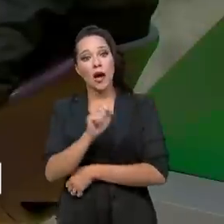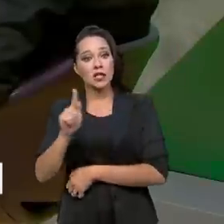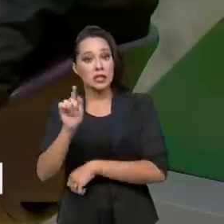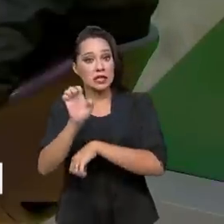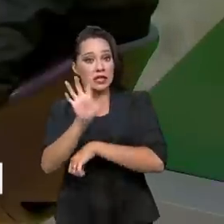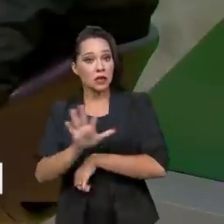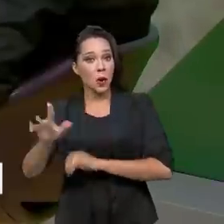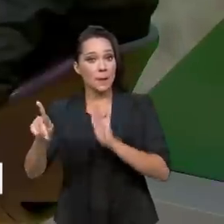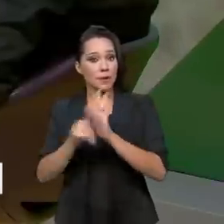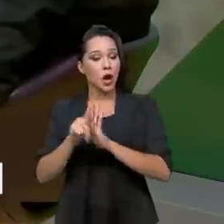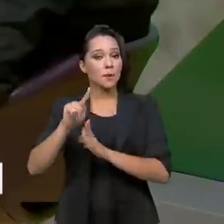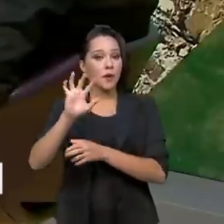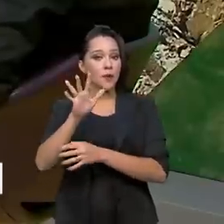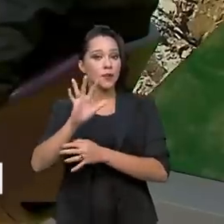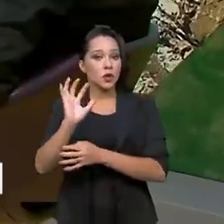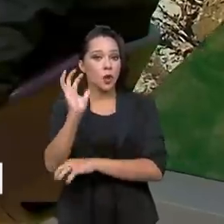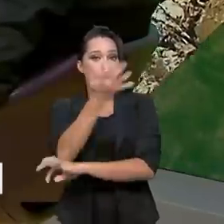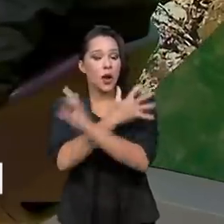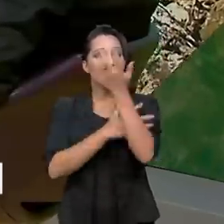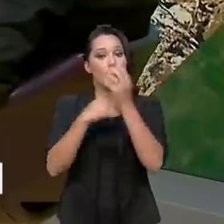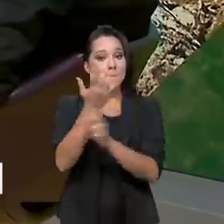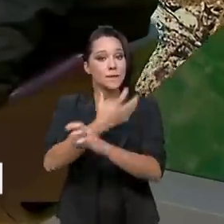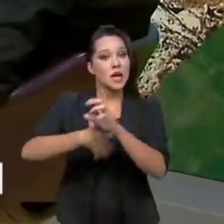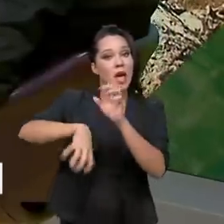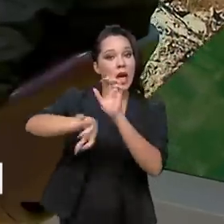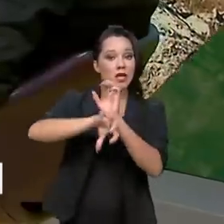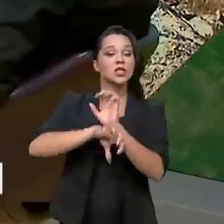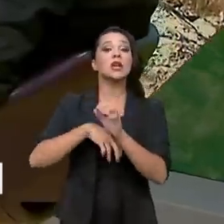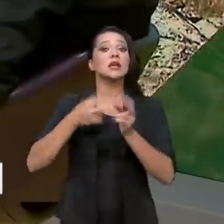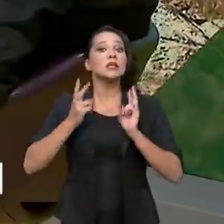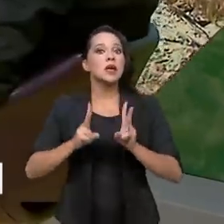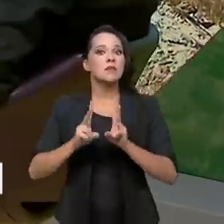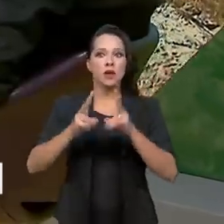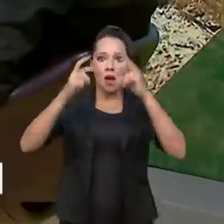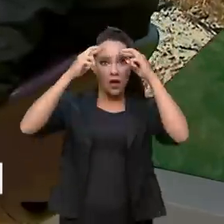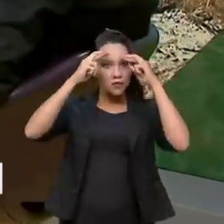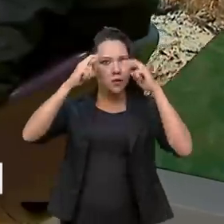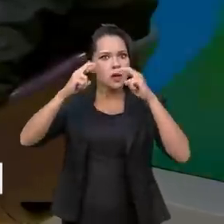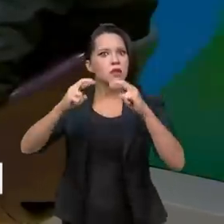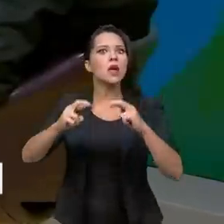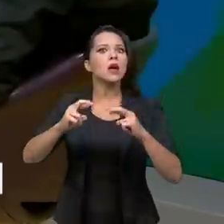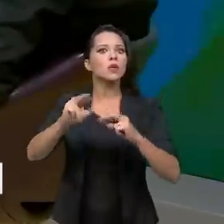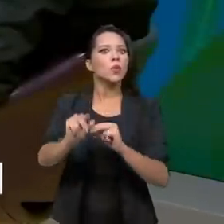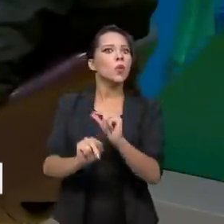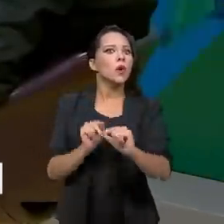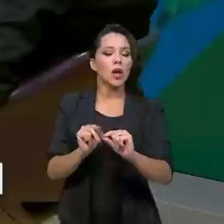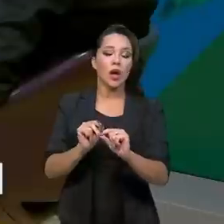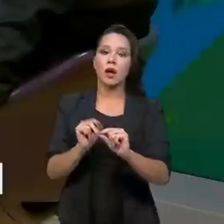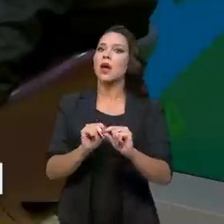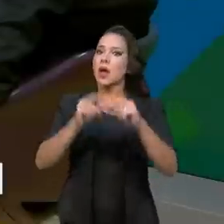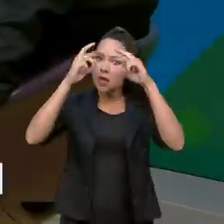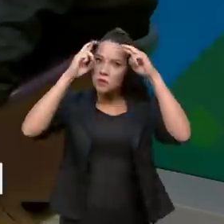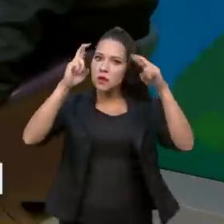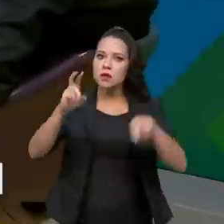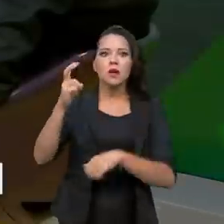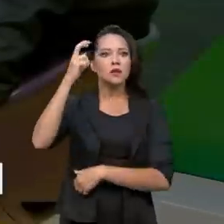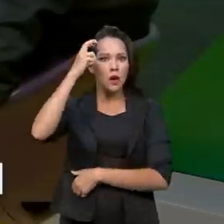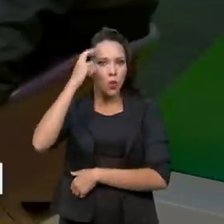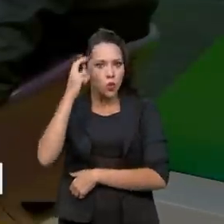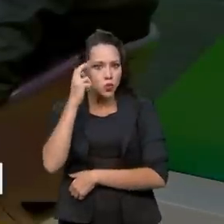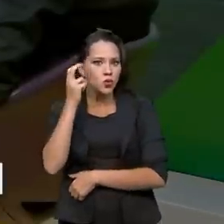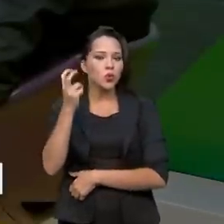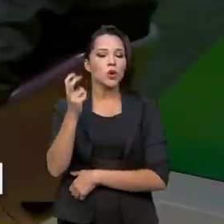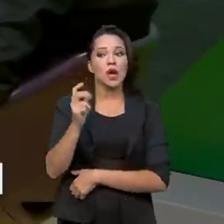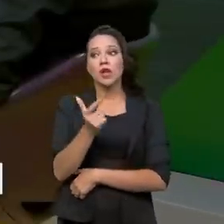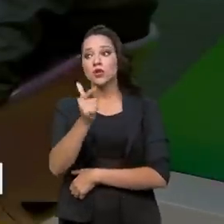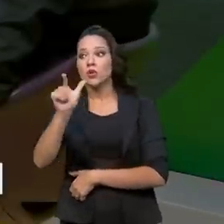de meio ambiente, sempre buscando, respeitando, digamos assim, a toda a cultura institucional